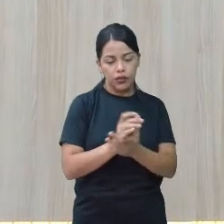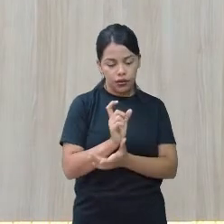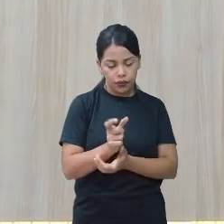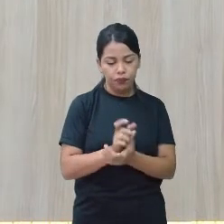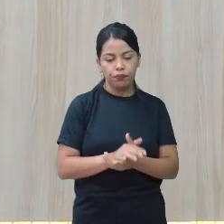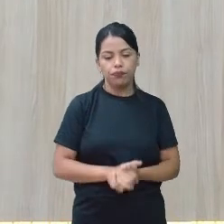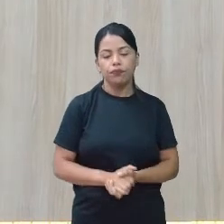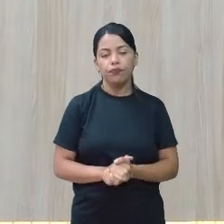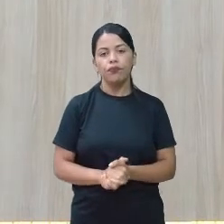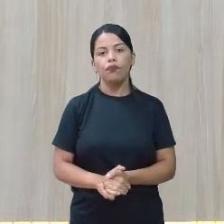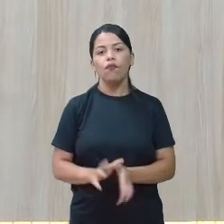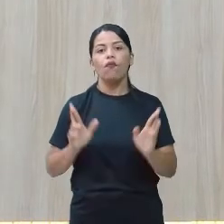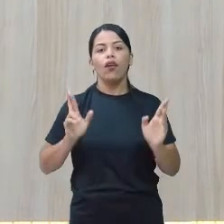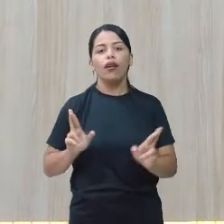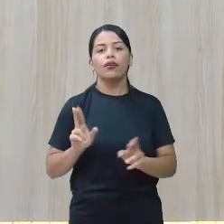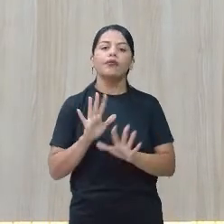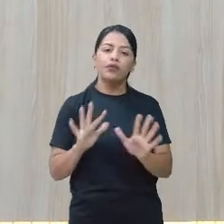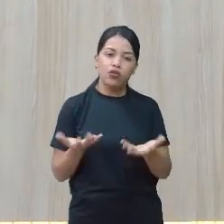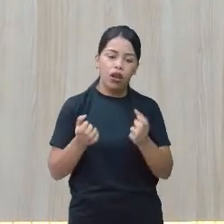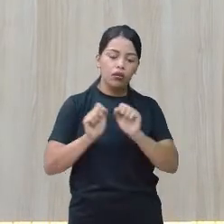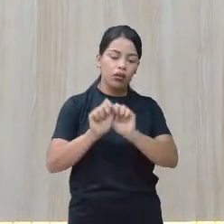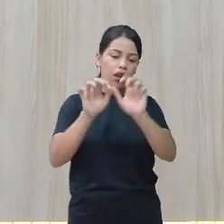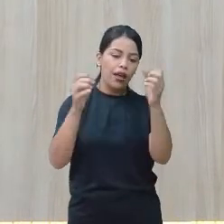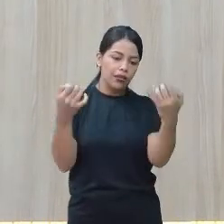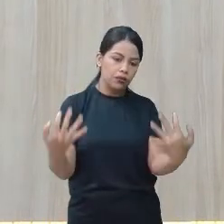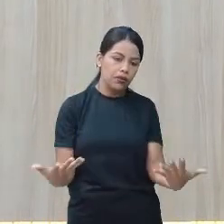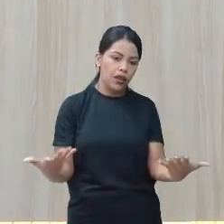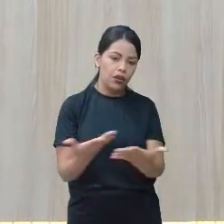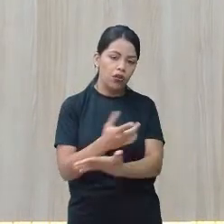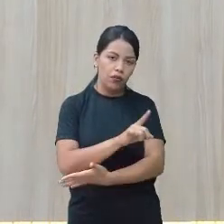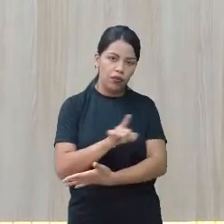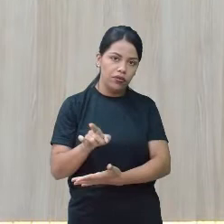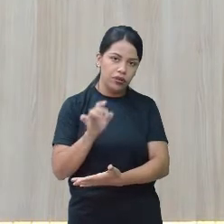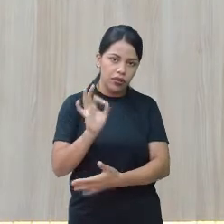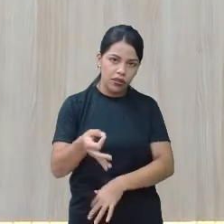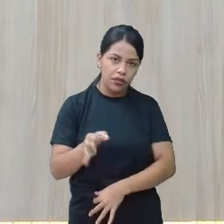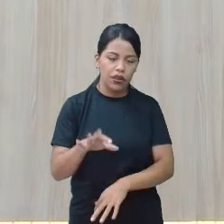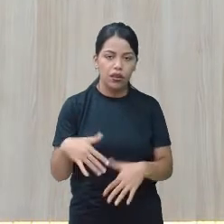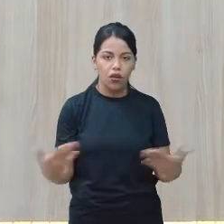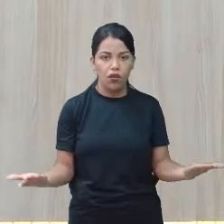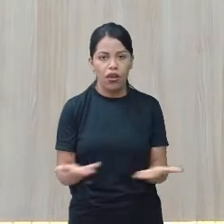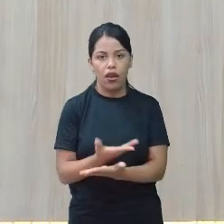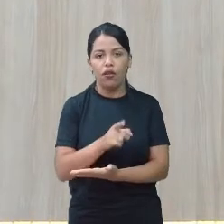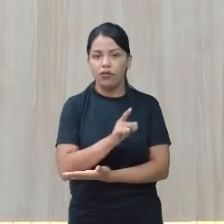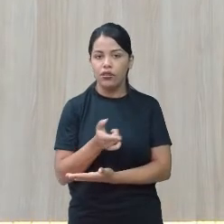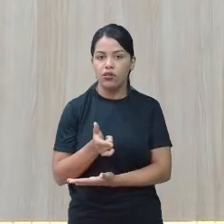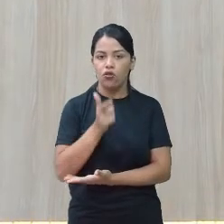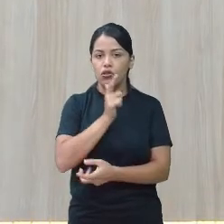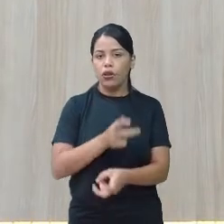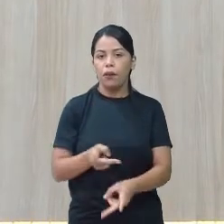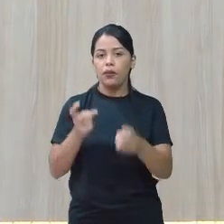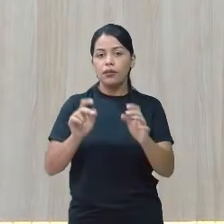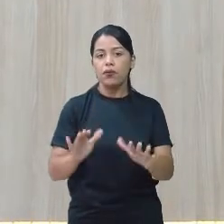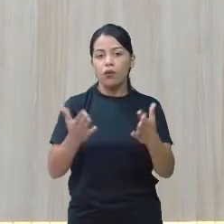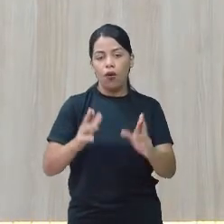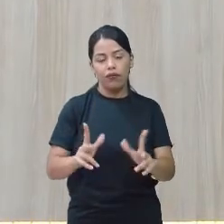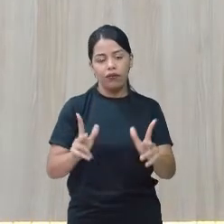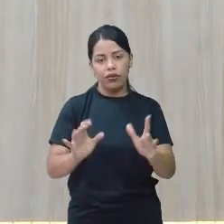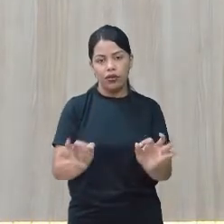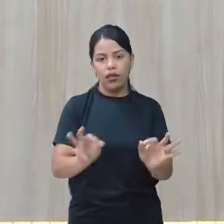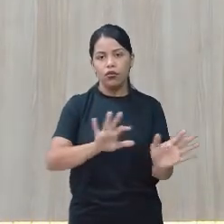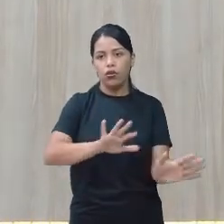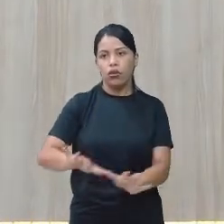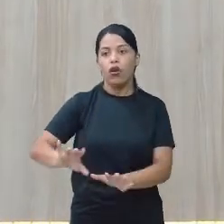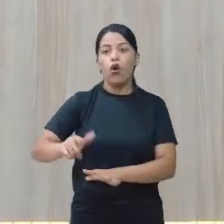certo? Espero que tenha ficado aí bem explicadinho para vocês e agora vocês consigam ver a diferença. Outra coisa